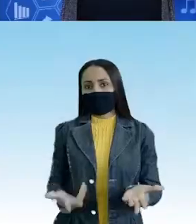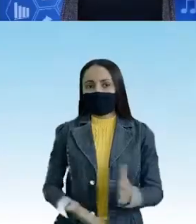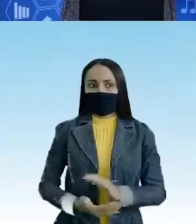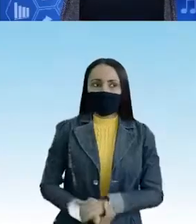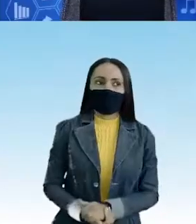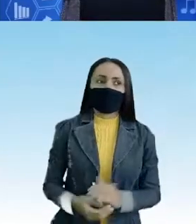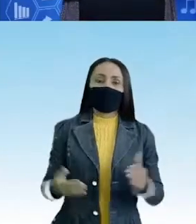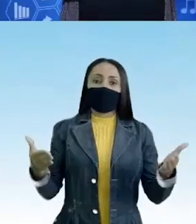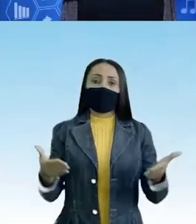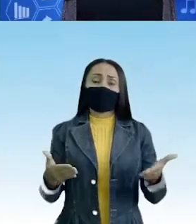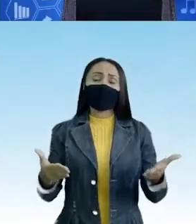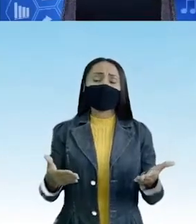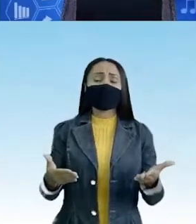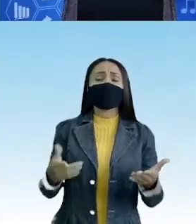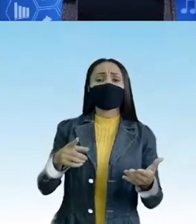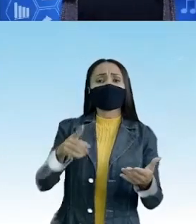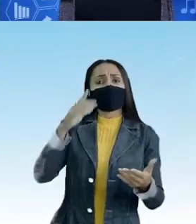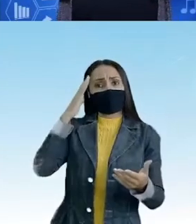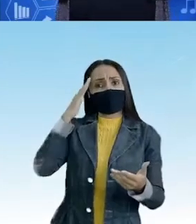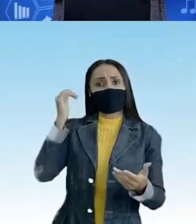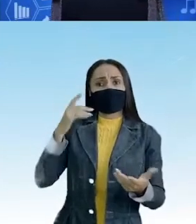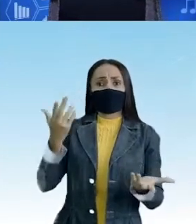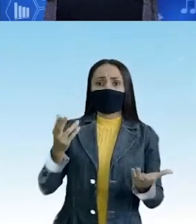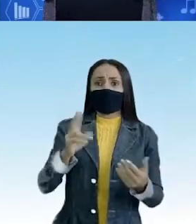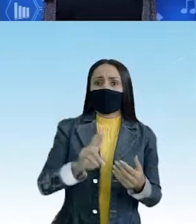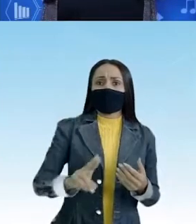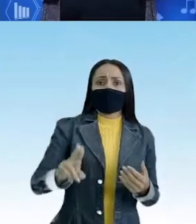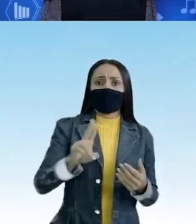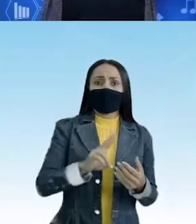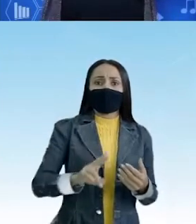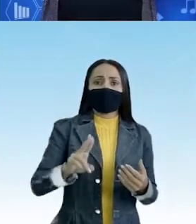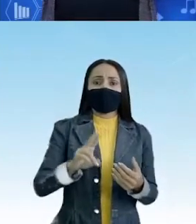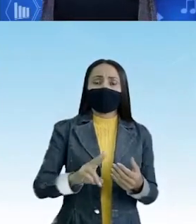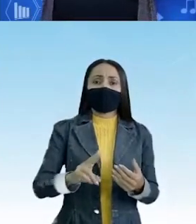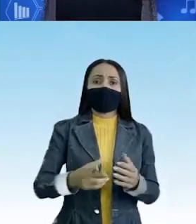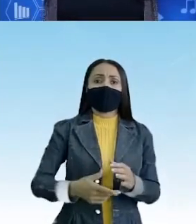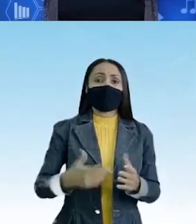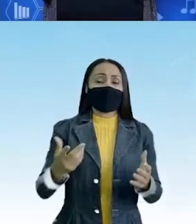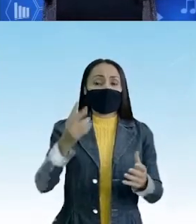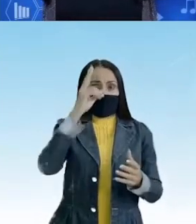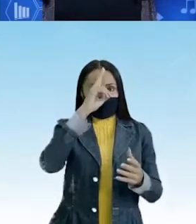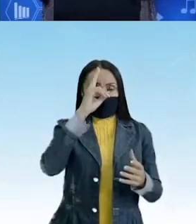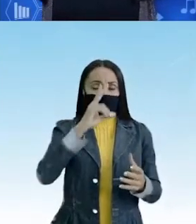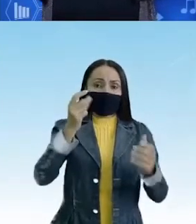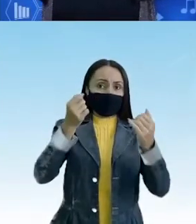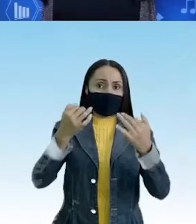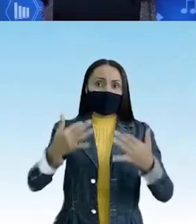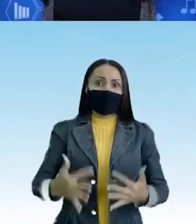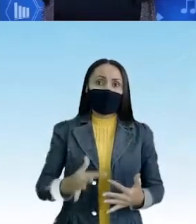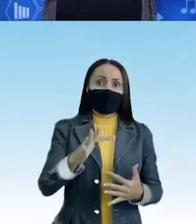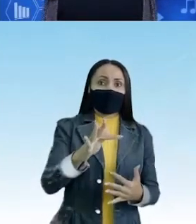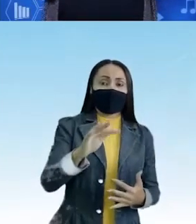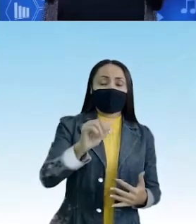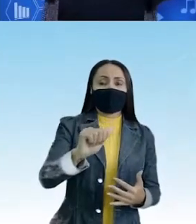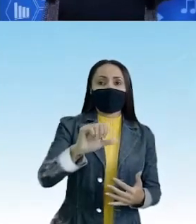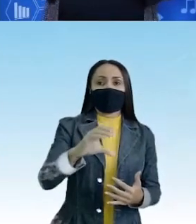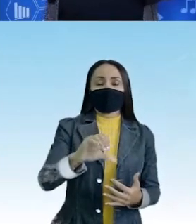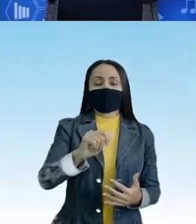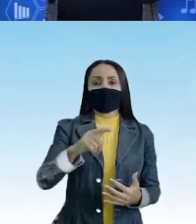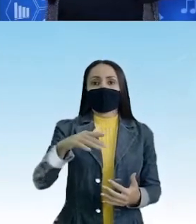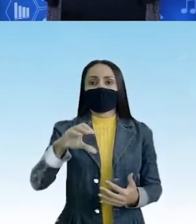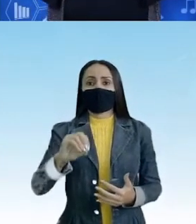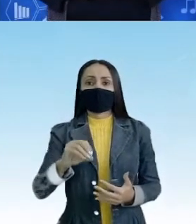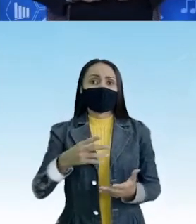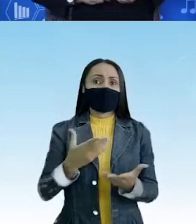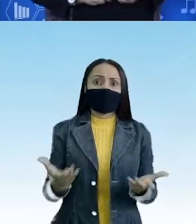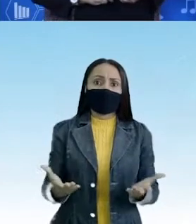Atualmente, você sabia que atualmente não é mais utilizado o conceito de raça? Lembra que eu falei logo ali no início de raças, etnias? Não. O